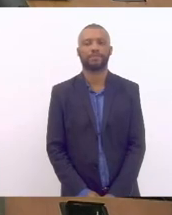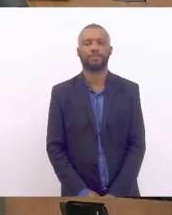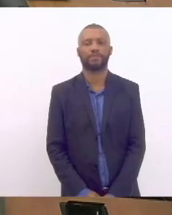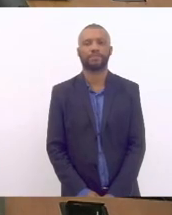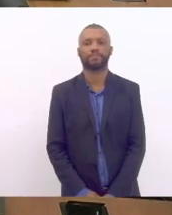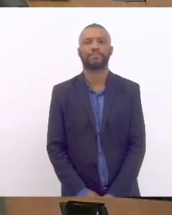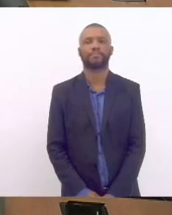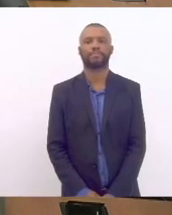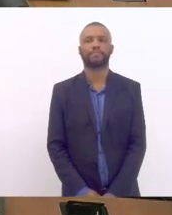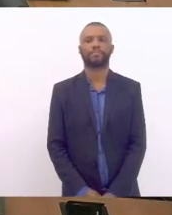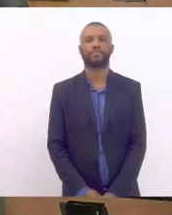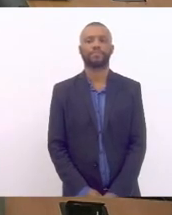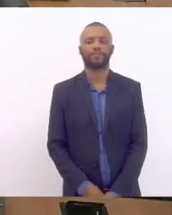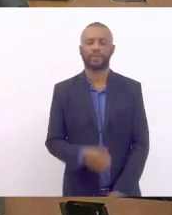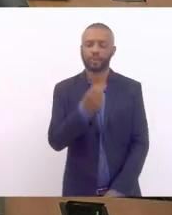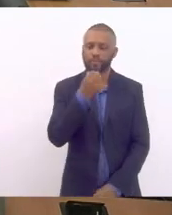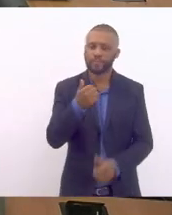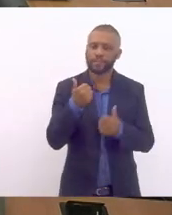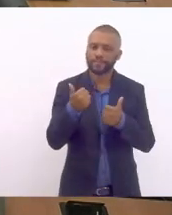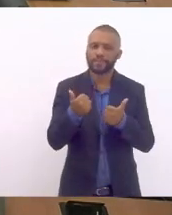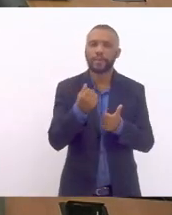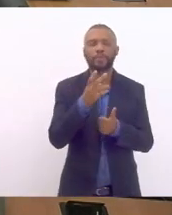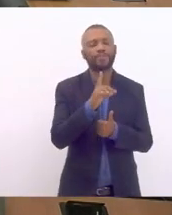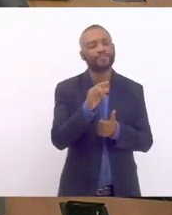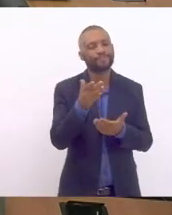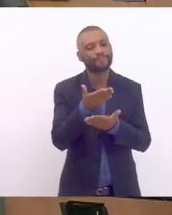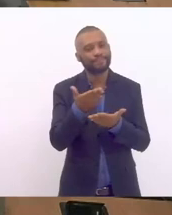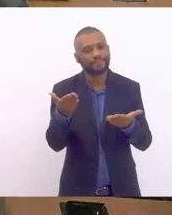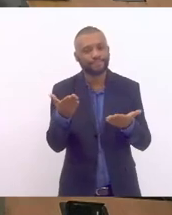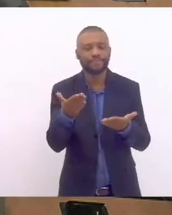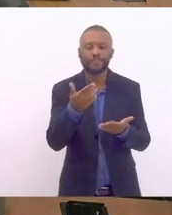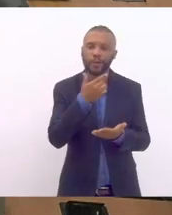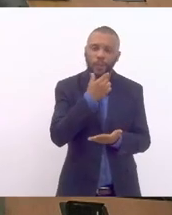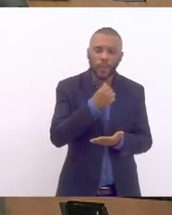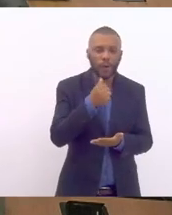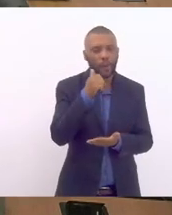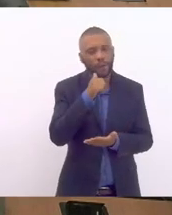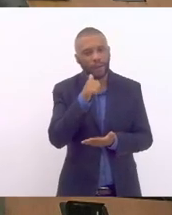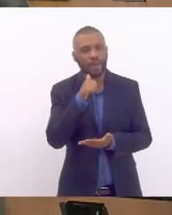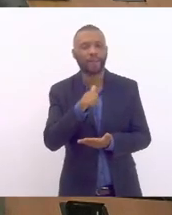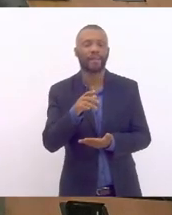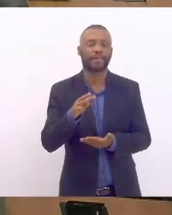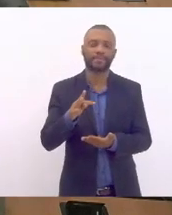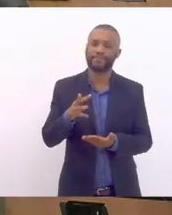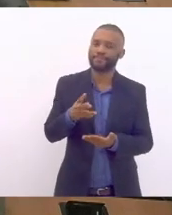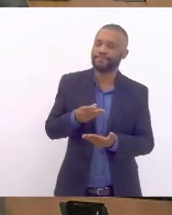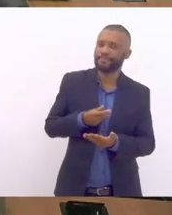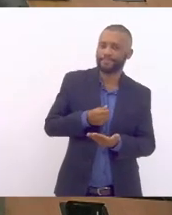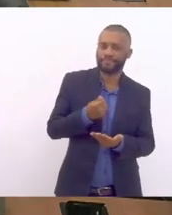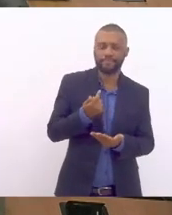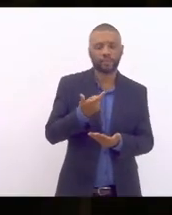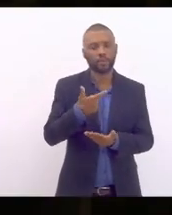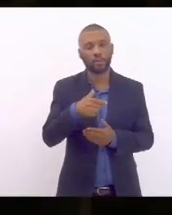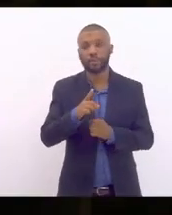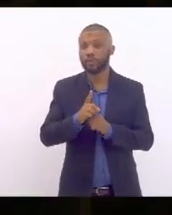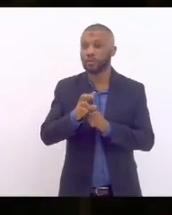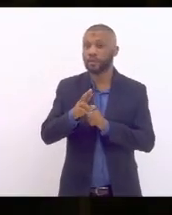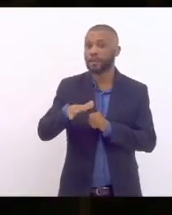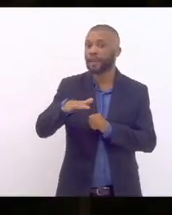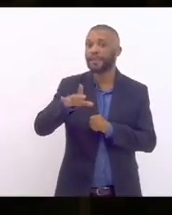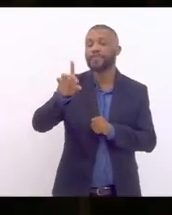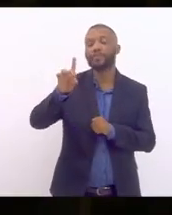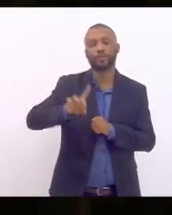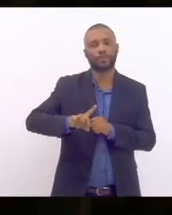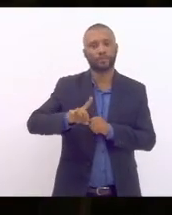Oi tudo bom gente bom dia a todas todas e todos Eu me chamo Natália Trindade estou doutorando em direito